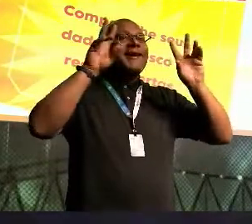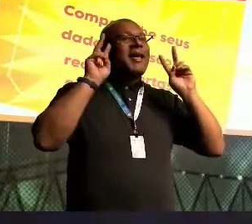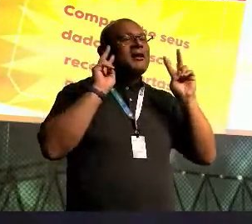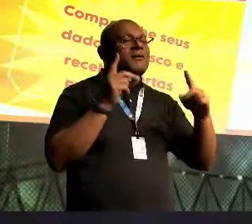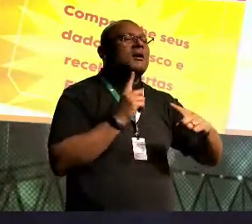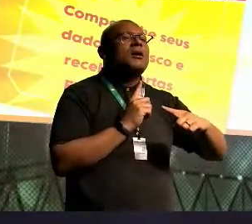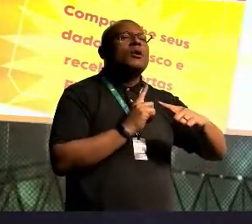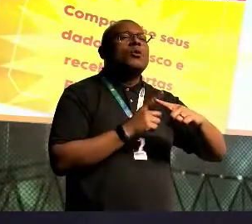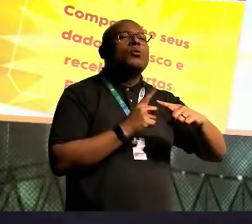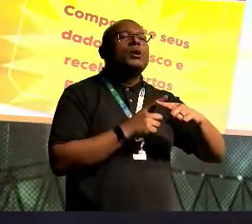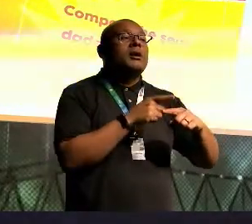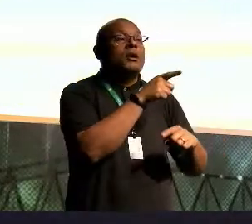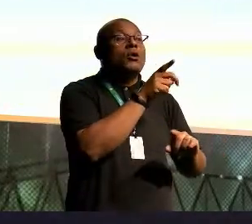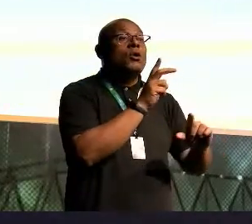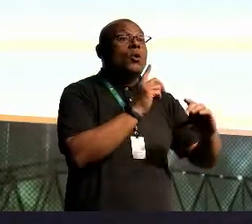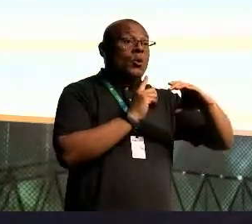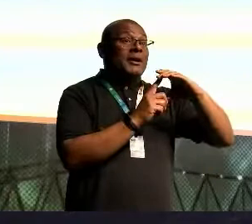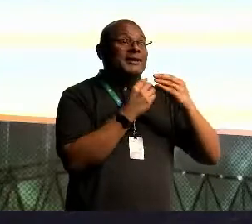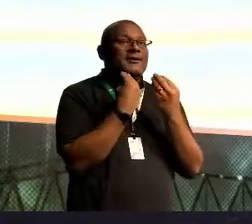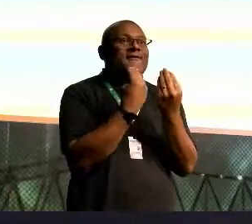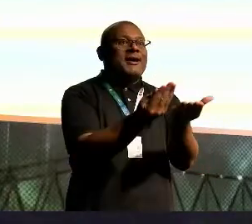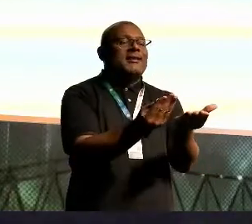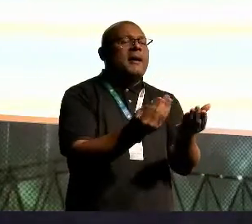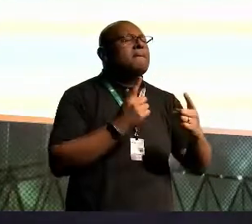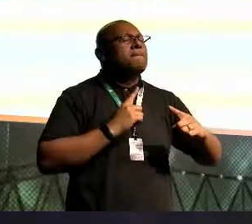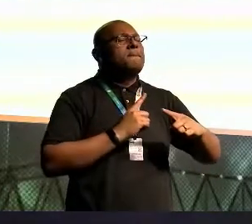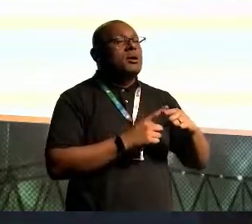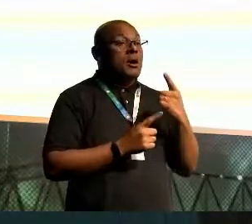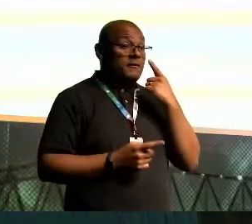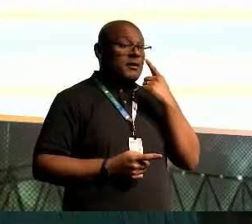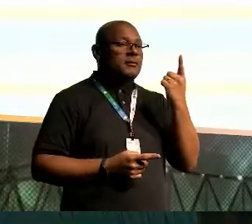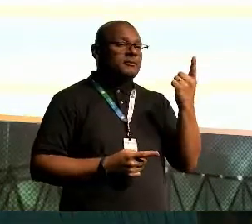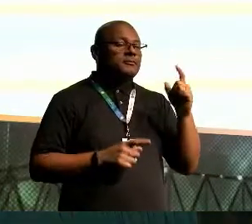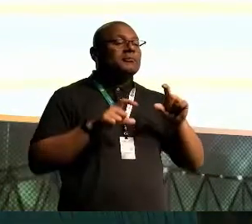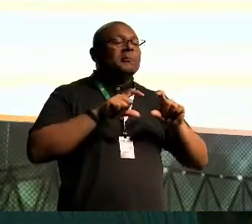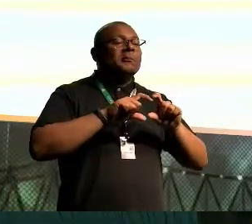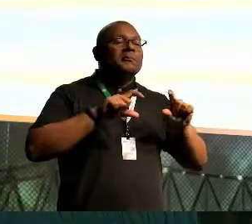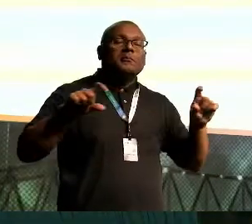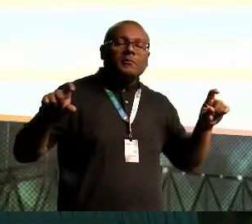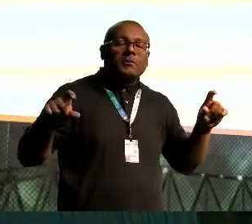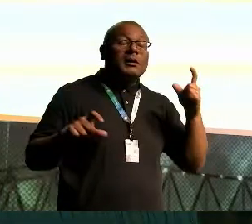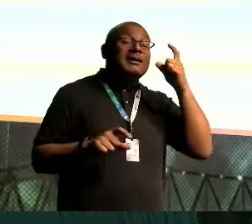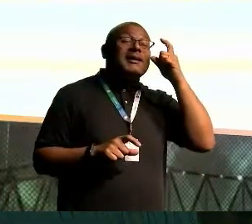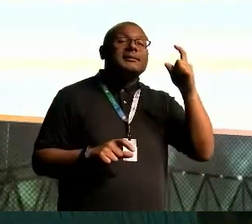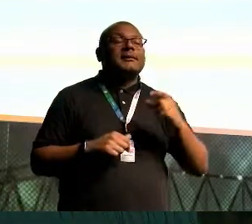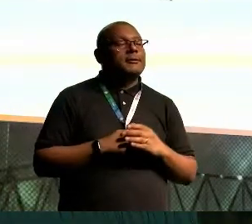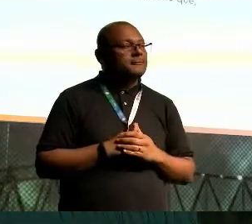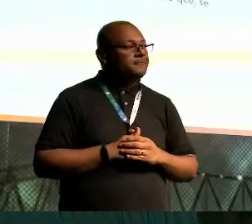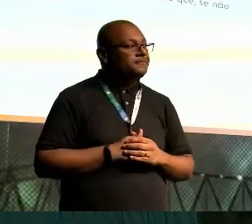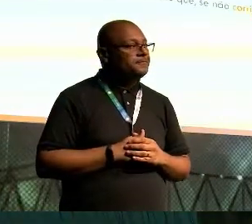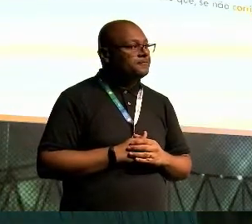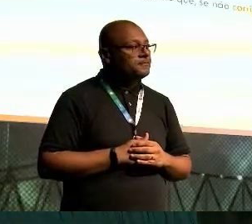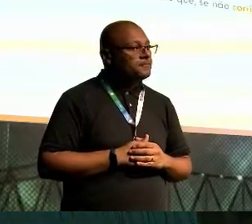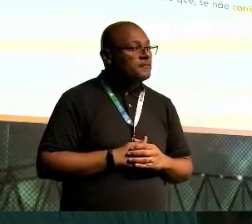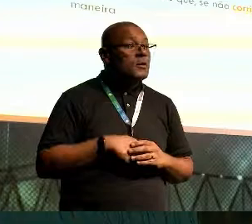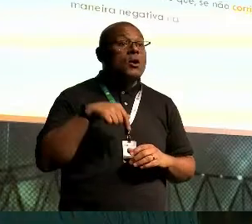por que o usuário vai compartilhar aquele dado. E aqui eu trouxe outra frase que eu também achei bem interessante. Hoje ele não recebe, por